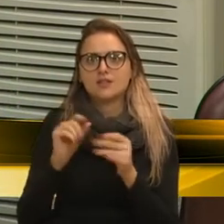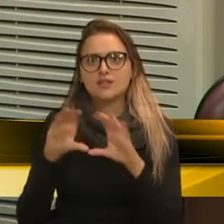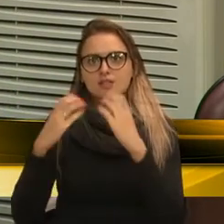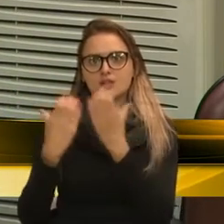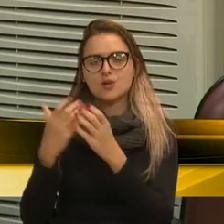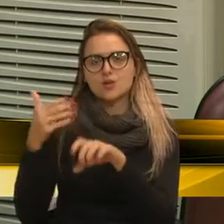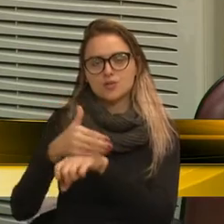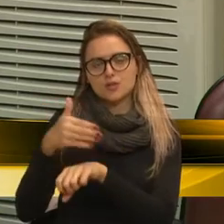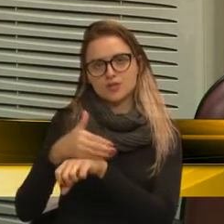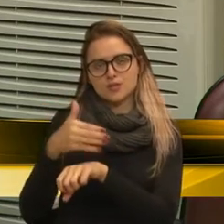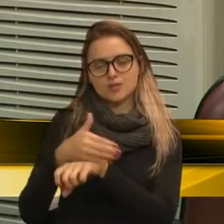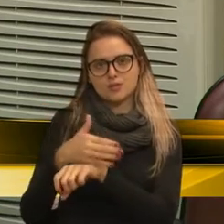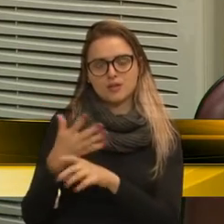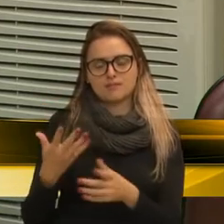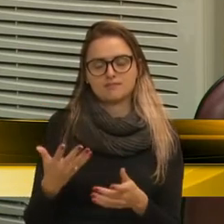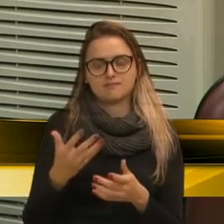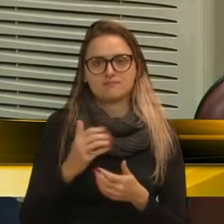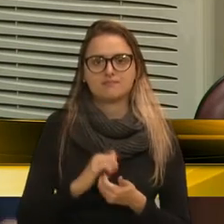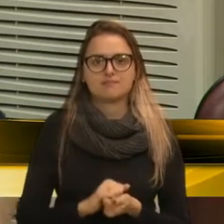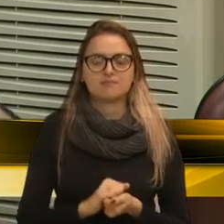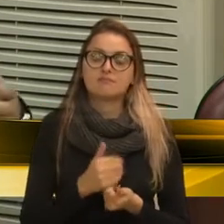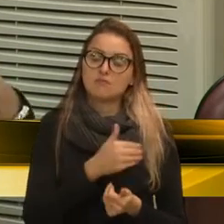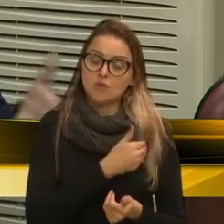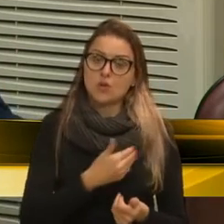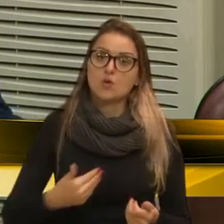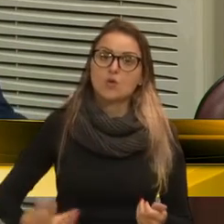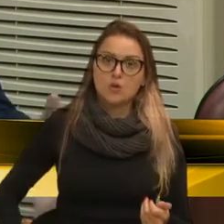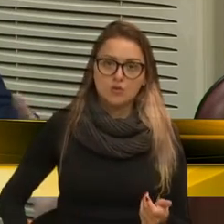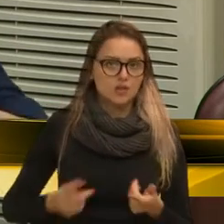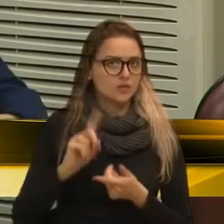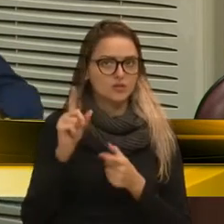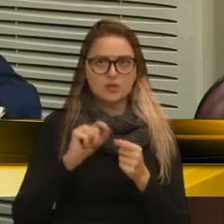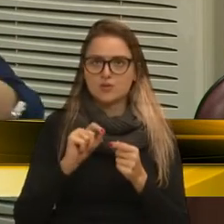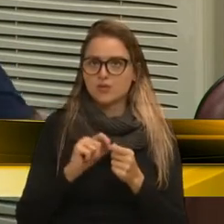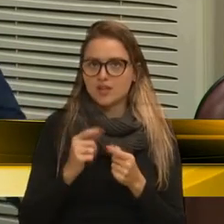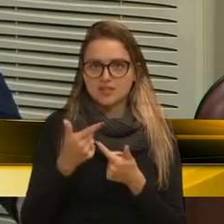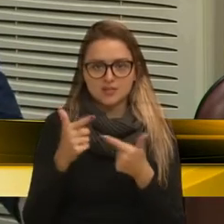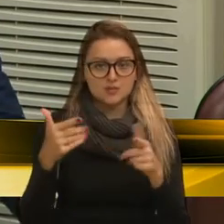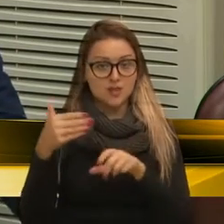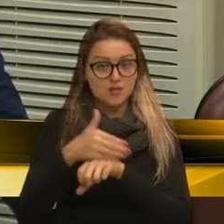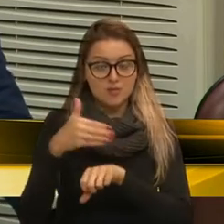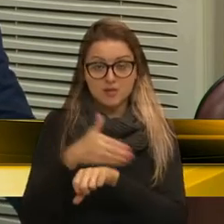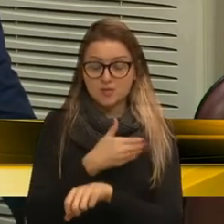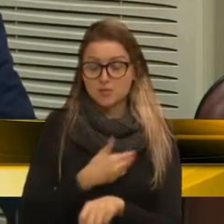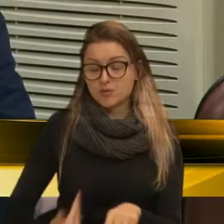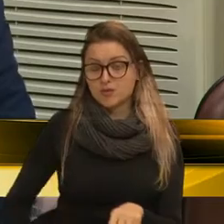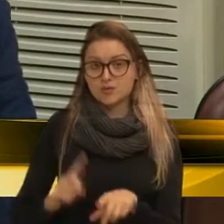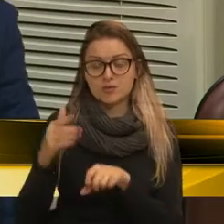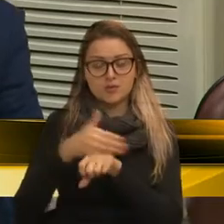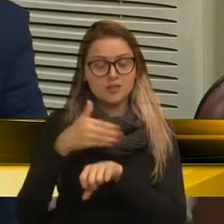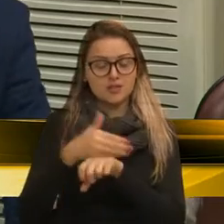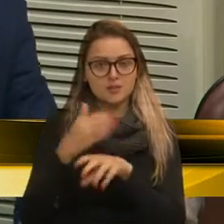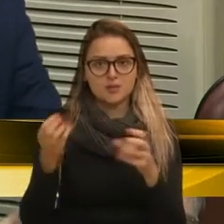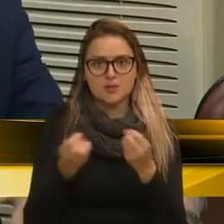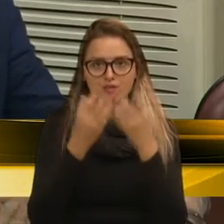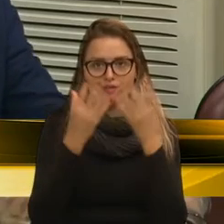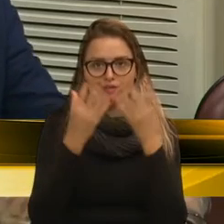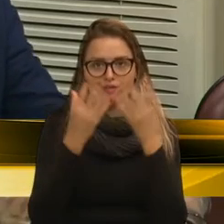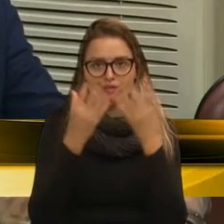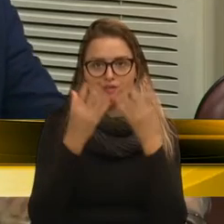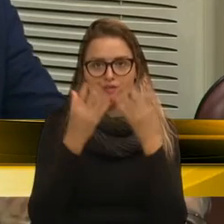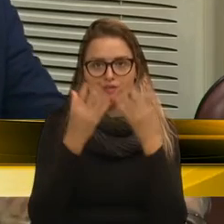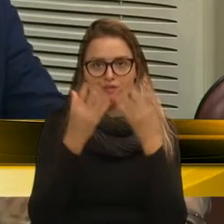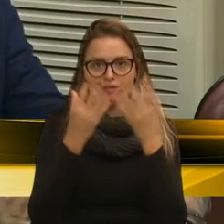uva o governo dessa vez não fez isso inclusive não participou da festa né agora dizer que a câmara